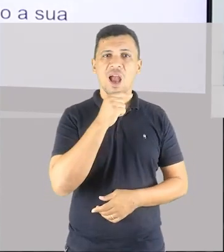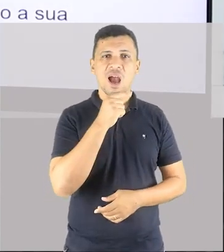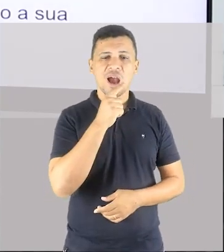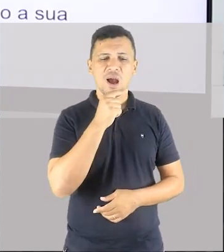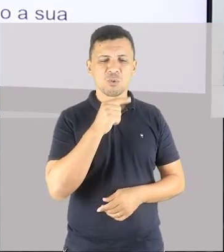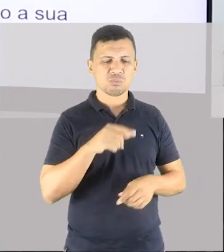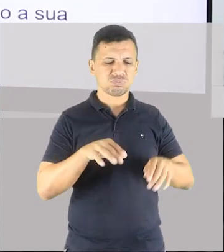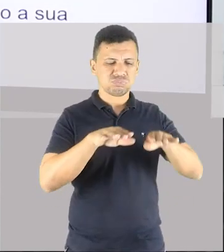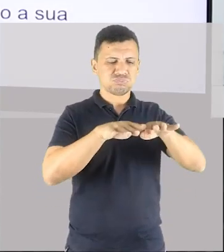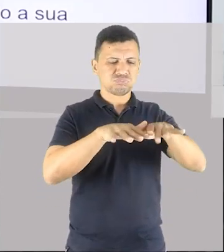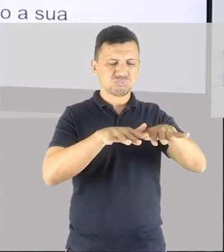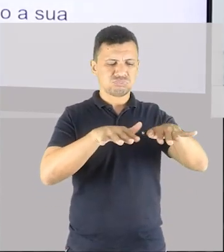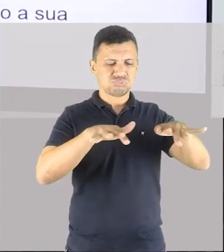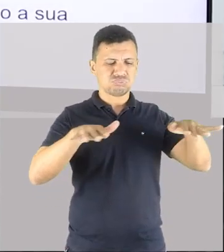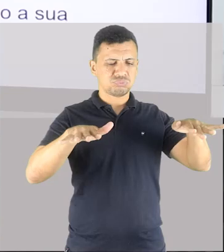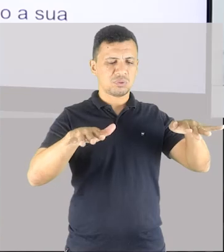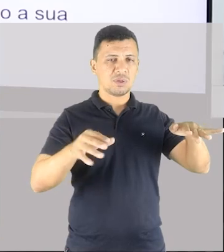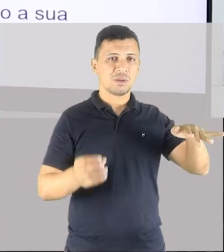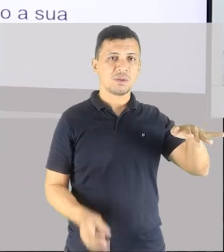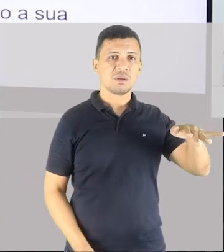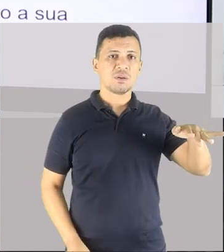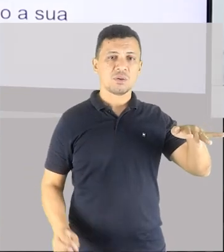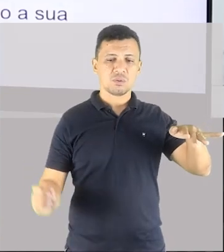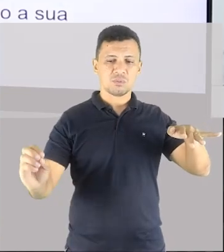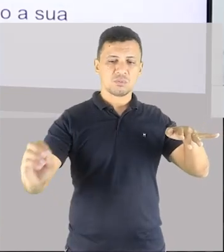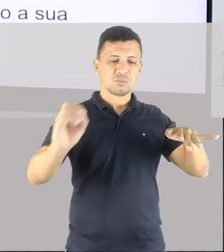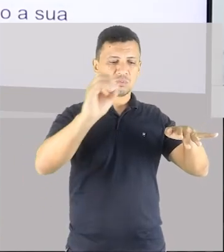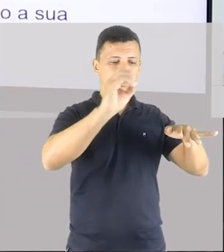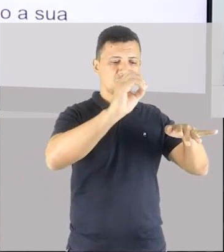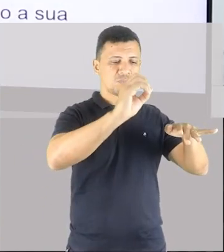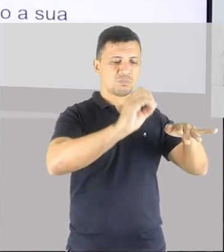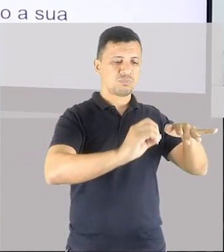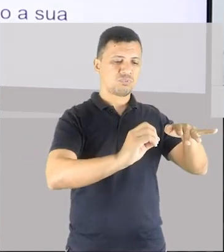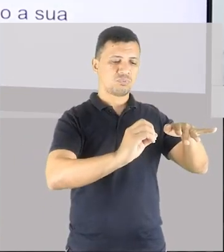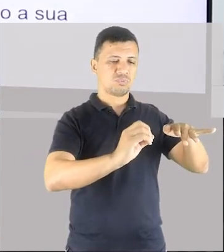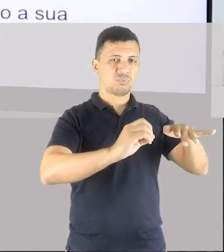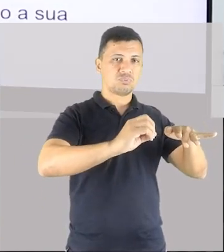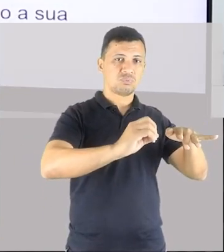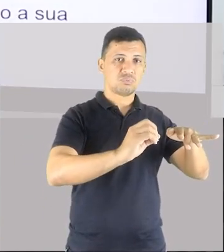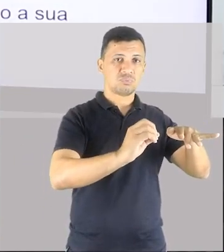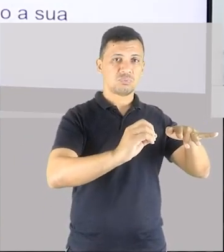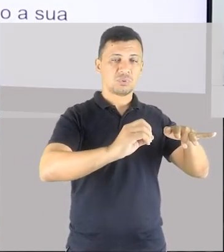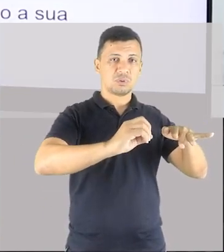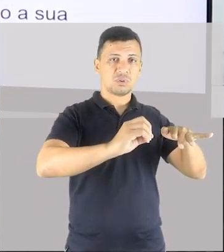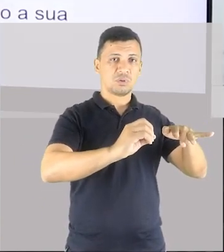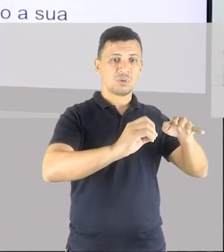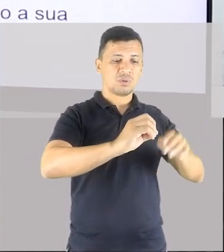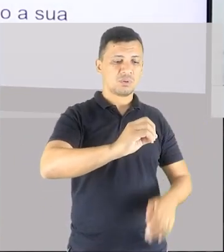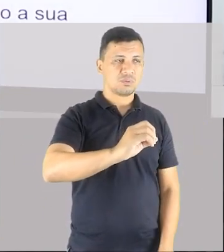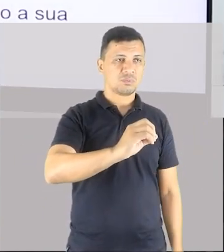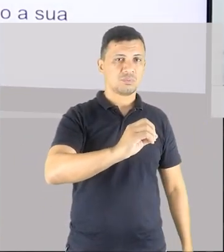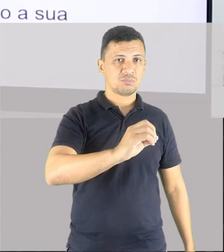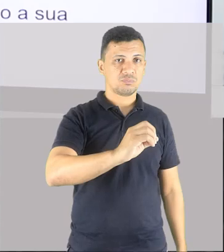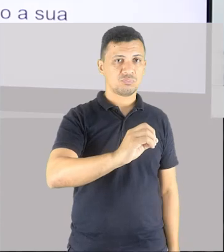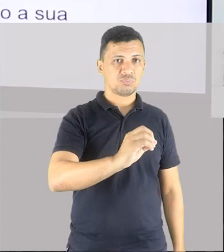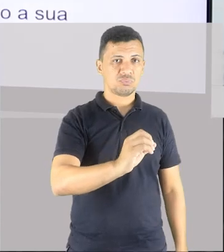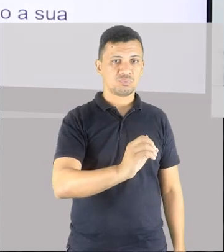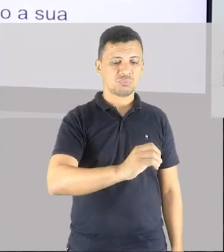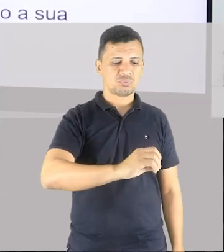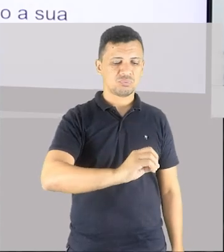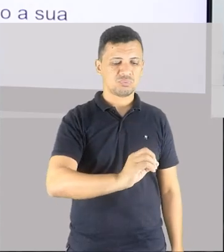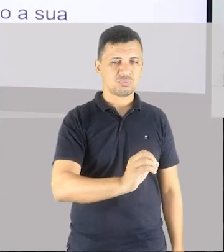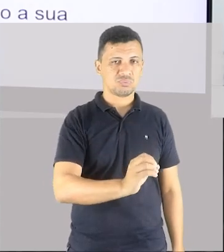água, do líquido, se você colocar uma parte para cima e uma parte para baixo, soltar, ele vai